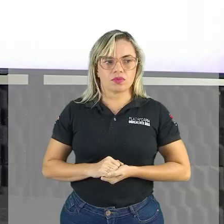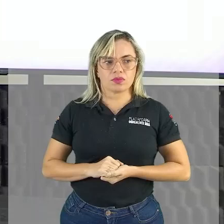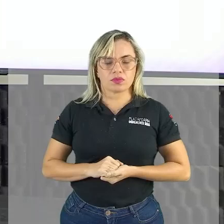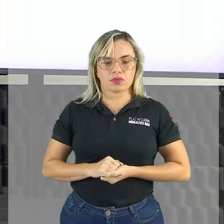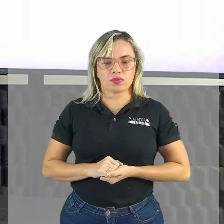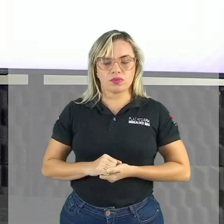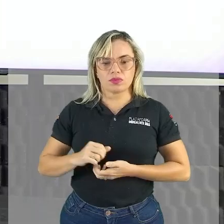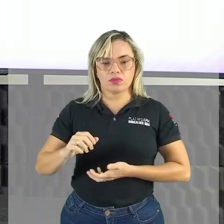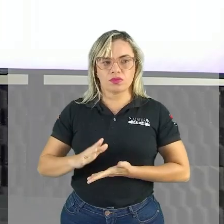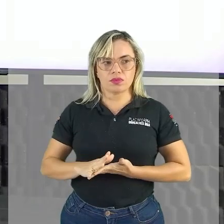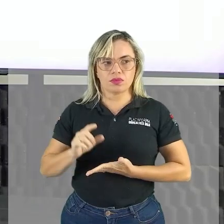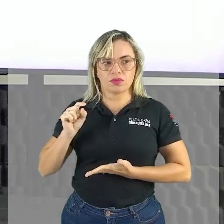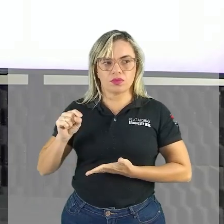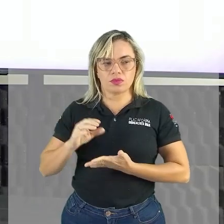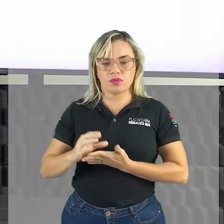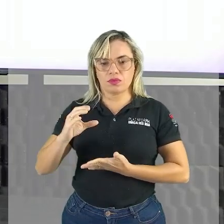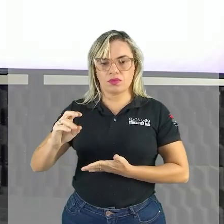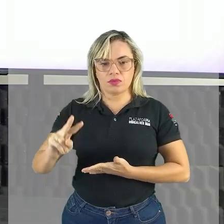2 carbonos,